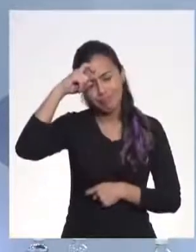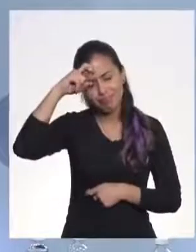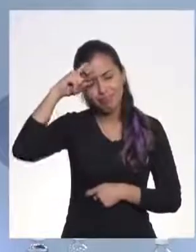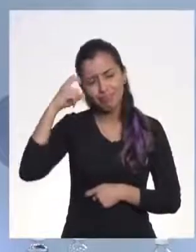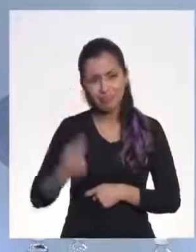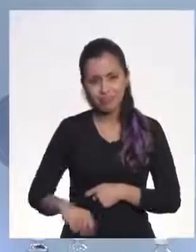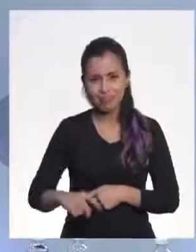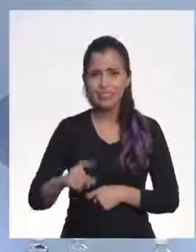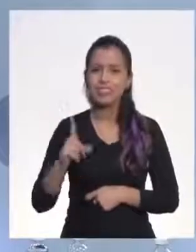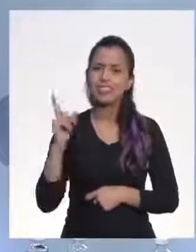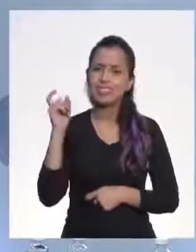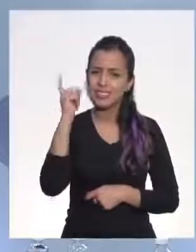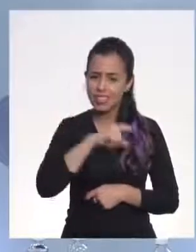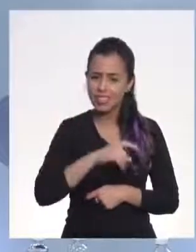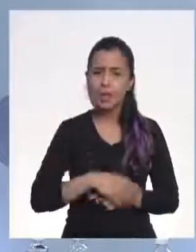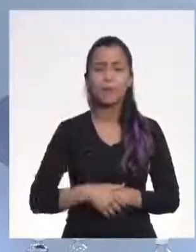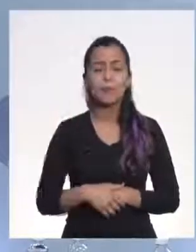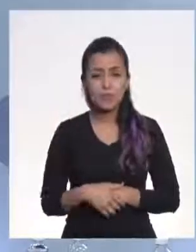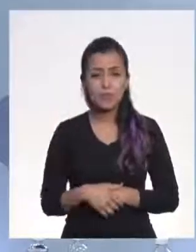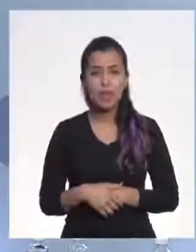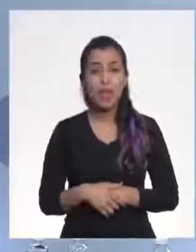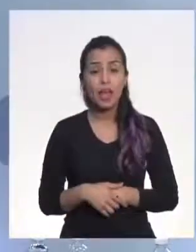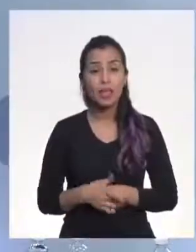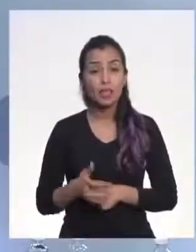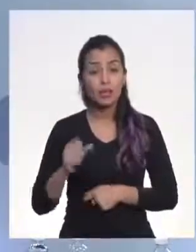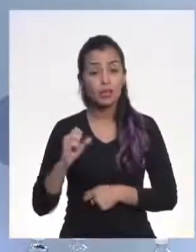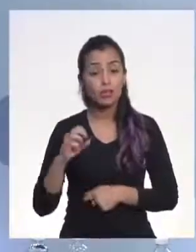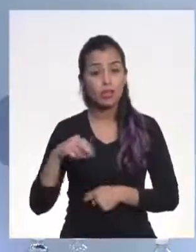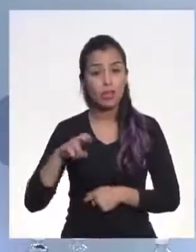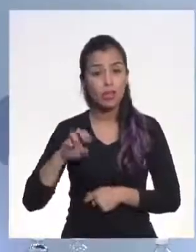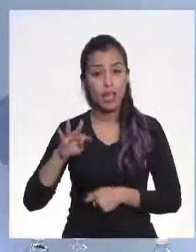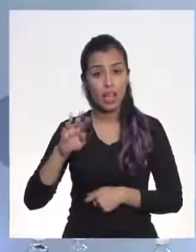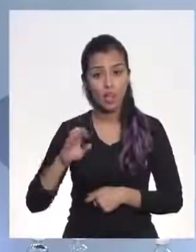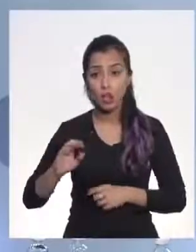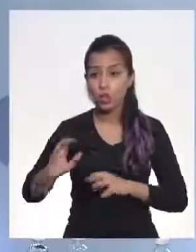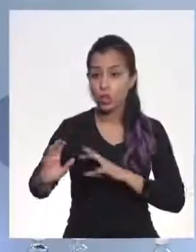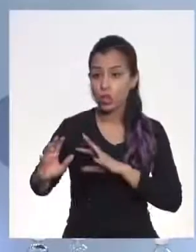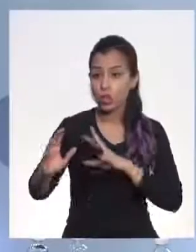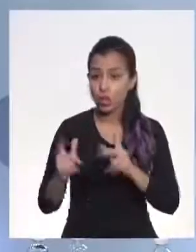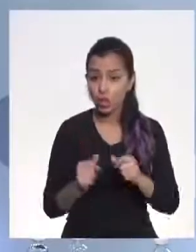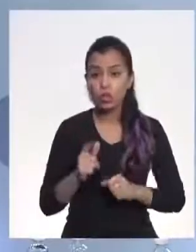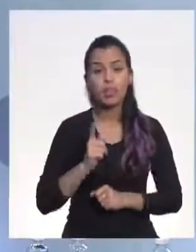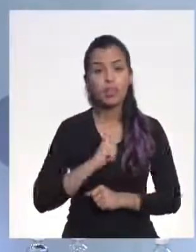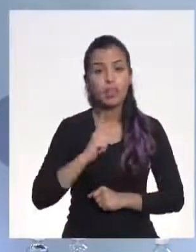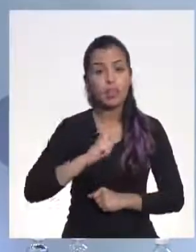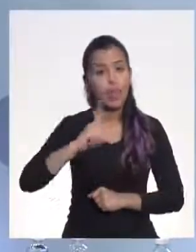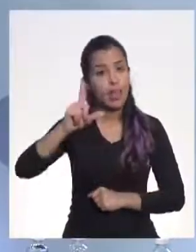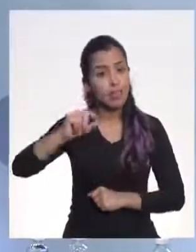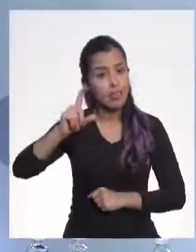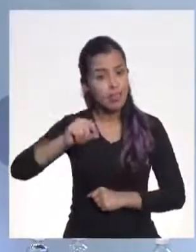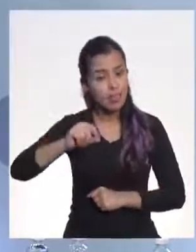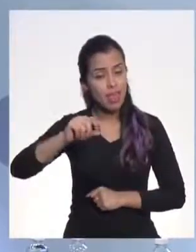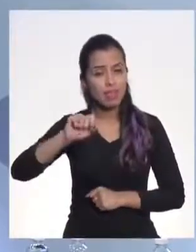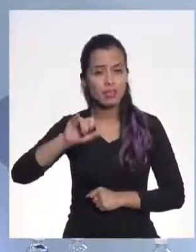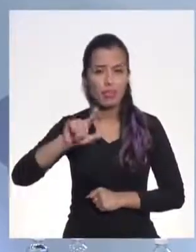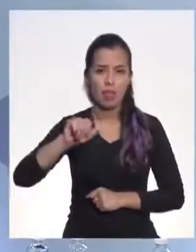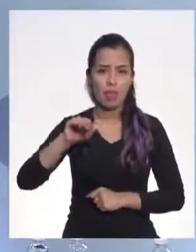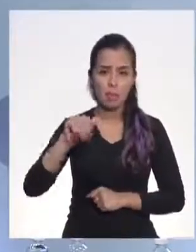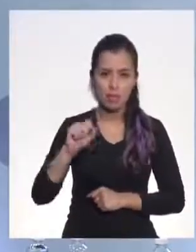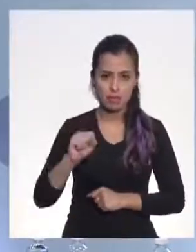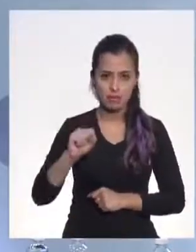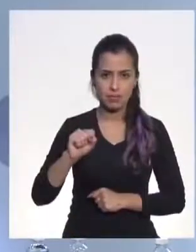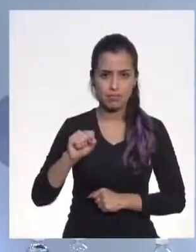fazer haicai por conta da métrica E aí no soneto todos tem dez sílabas poéticas